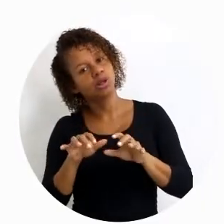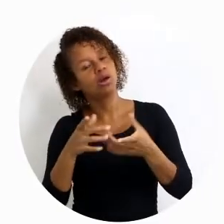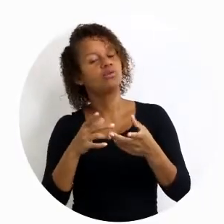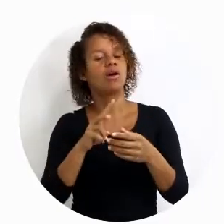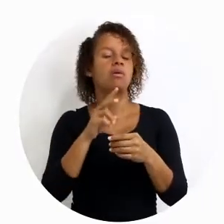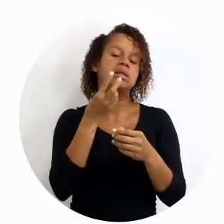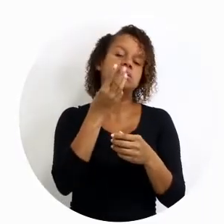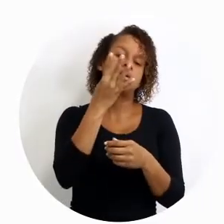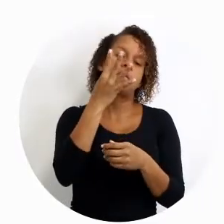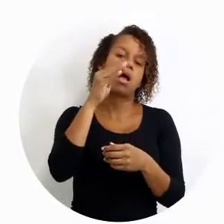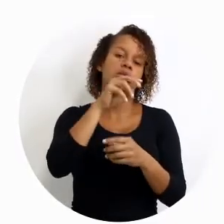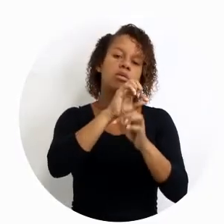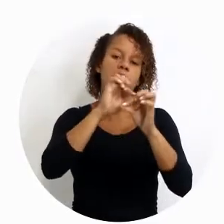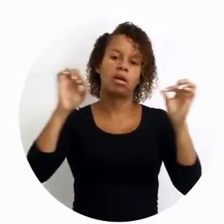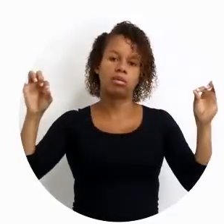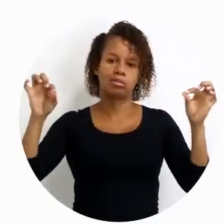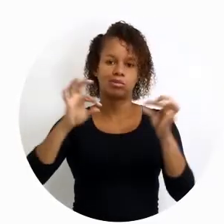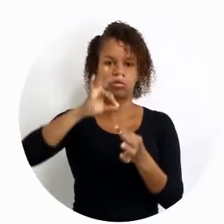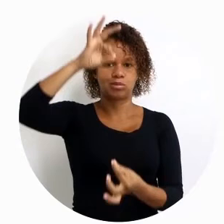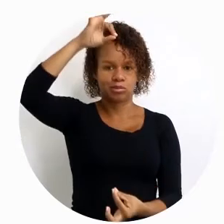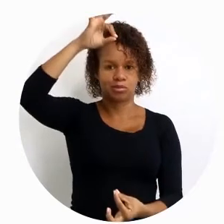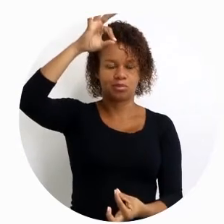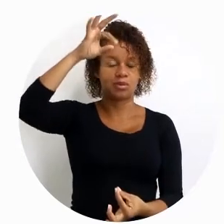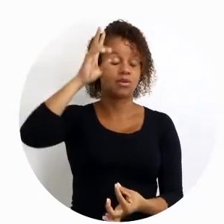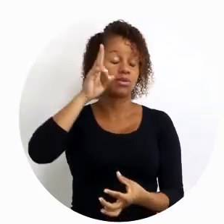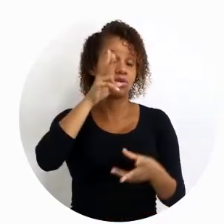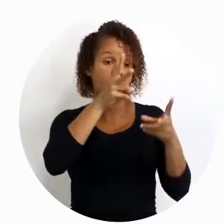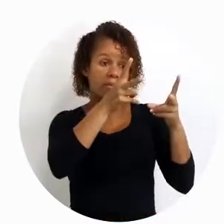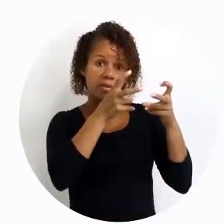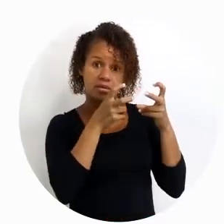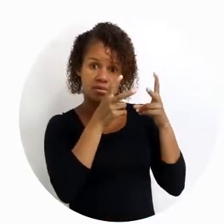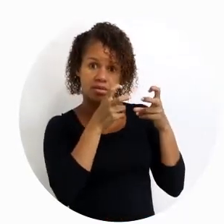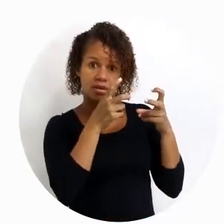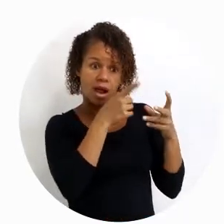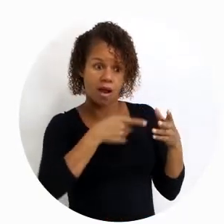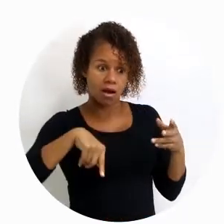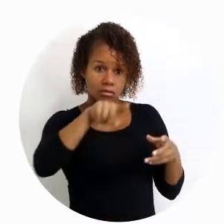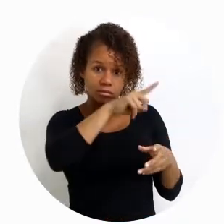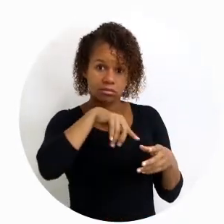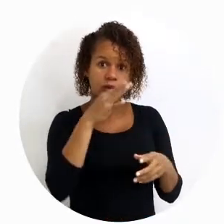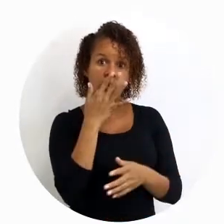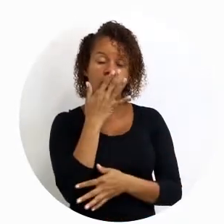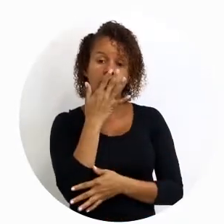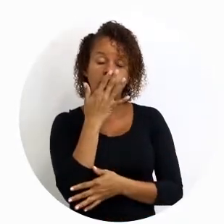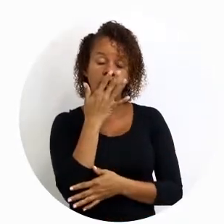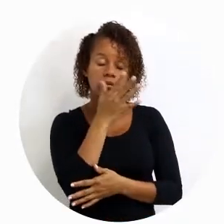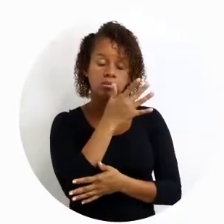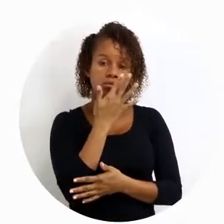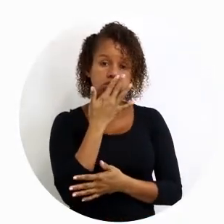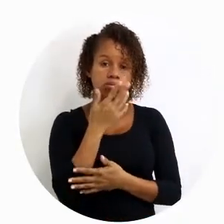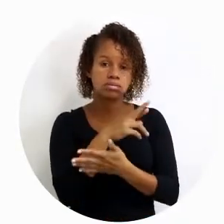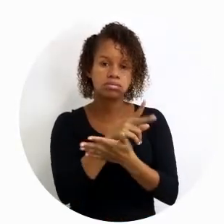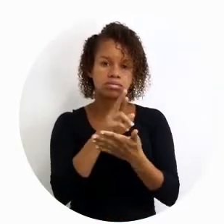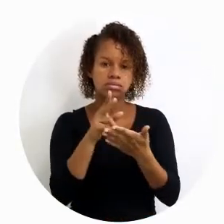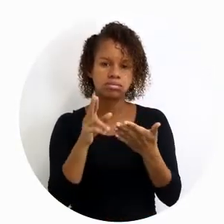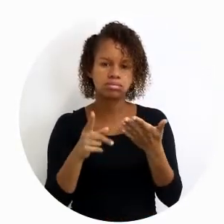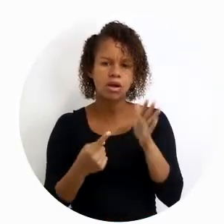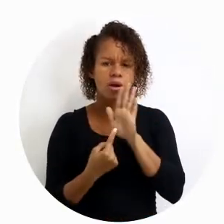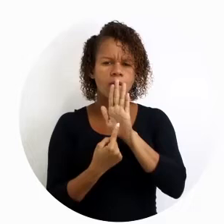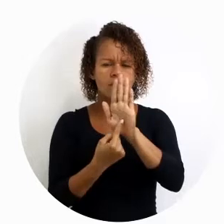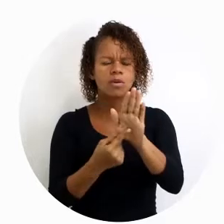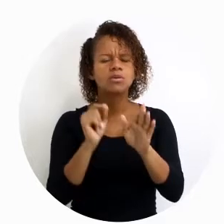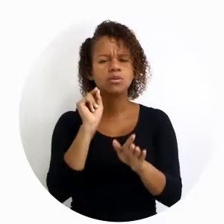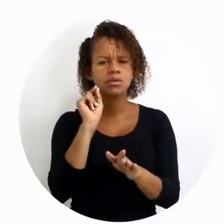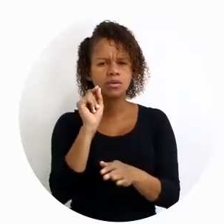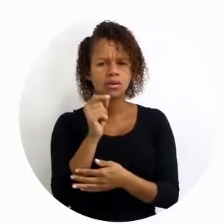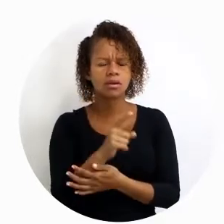o valor de 4 metros, Enter. E vocês vão notar que essa superfície ela ficou colorida. Isso nos